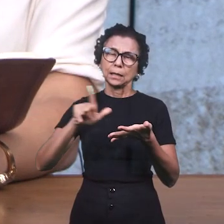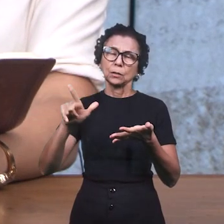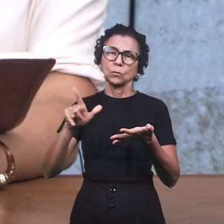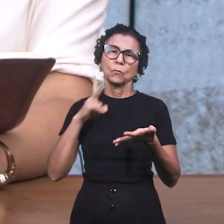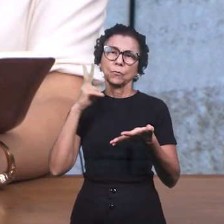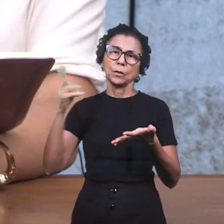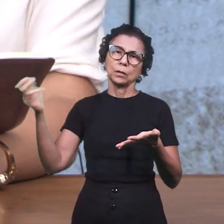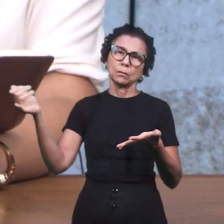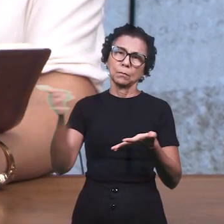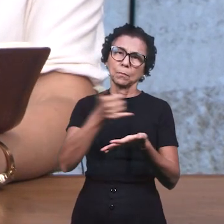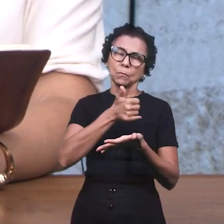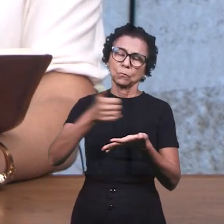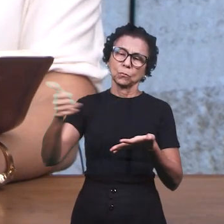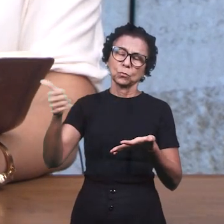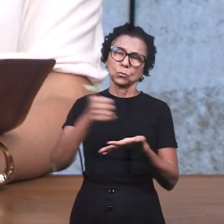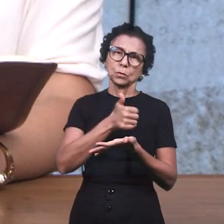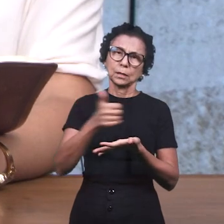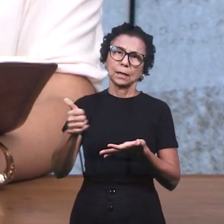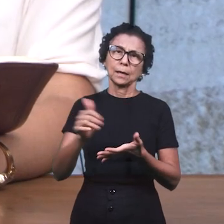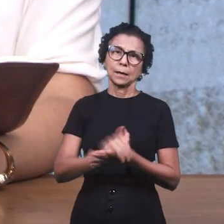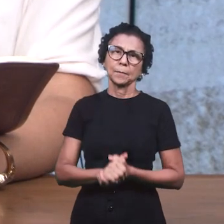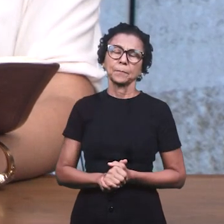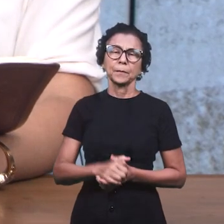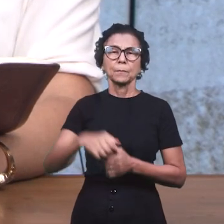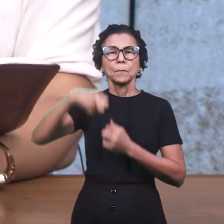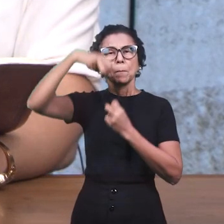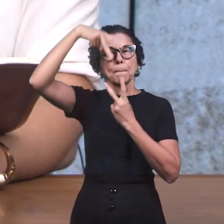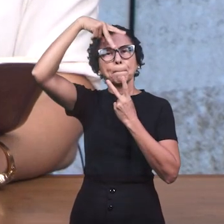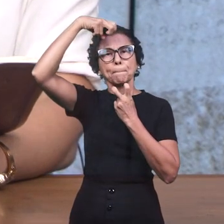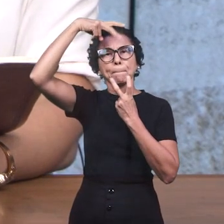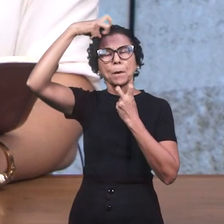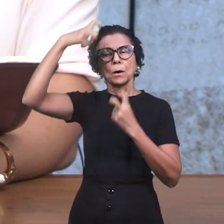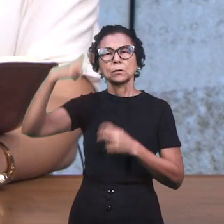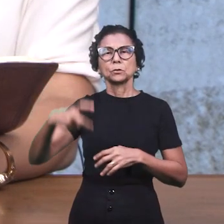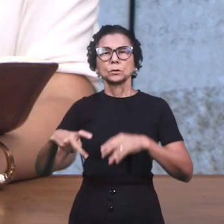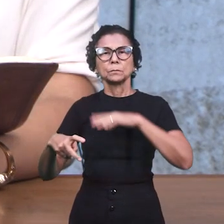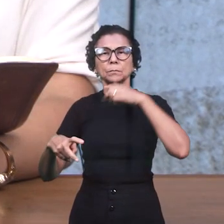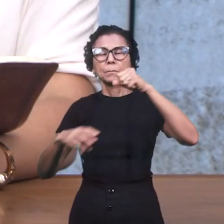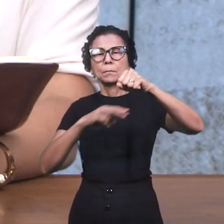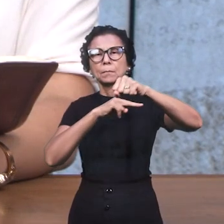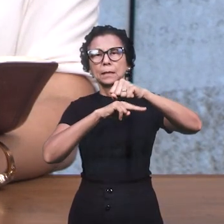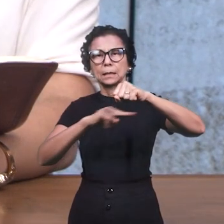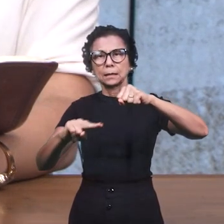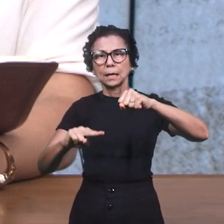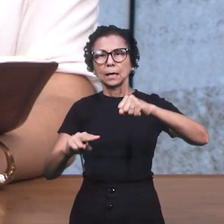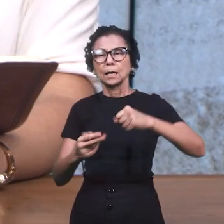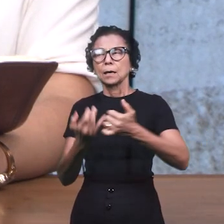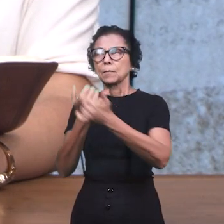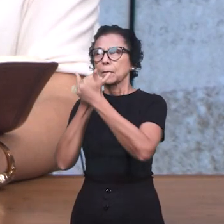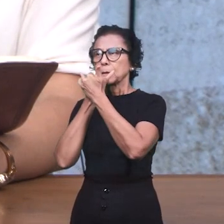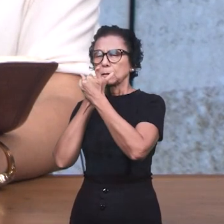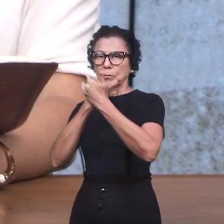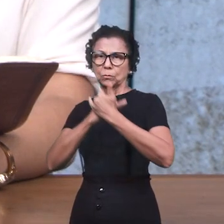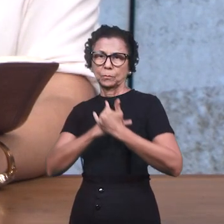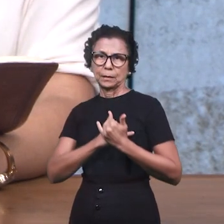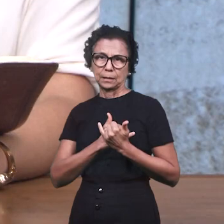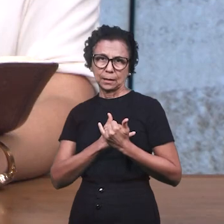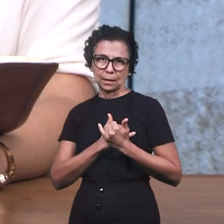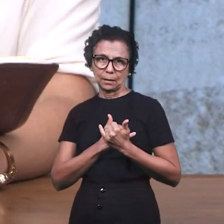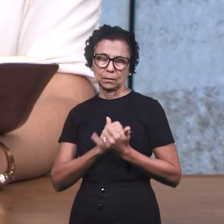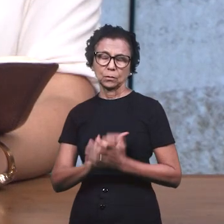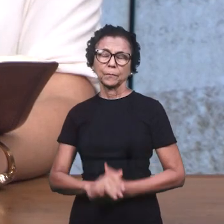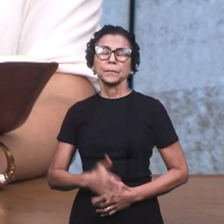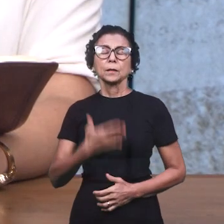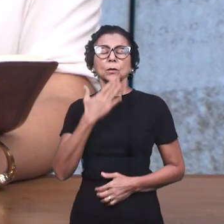e um bode para a expiação do pecado. E o sacerdote fará propiciação por toda